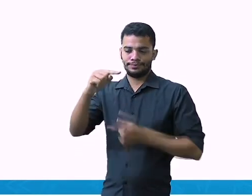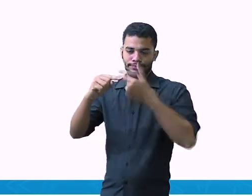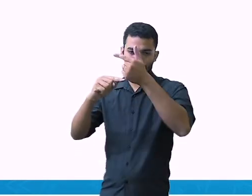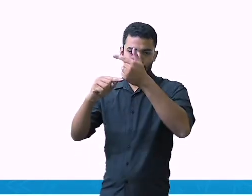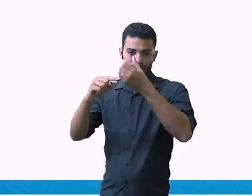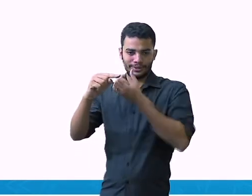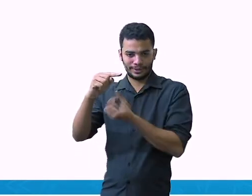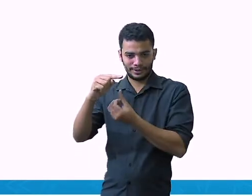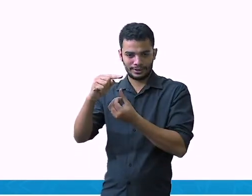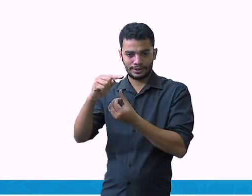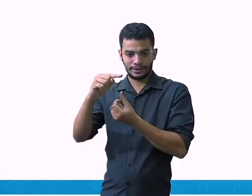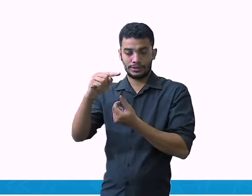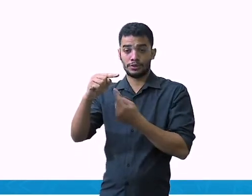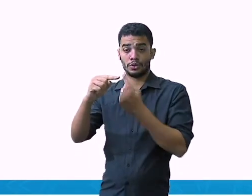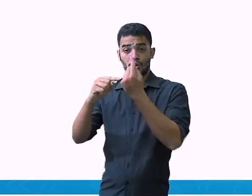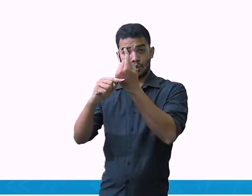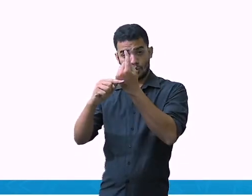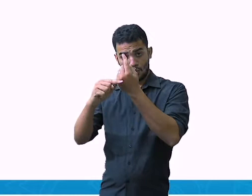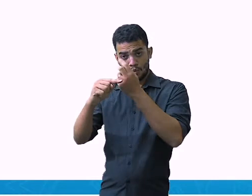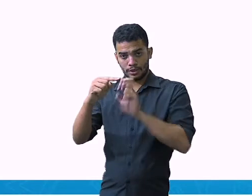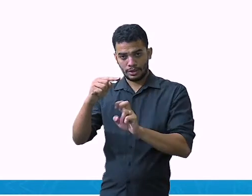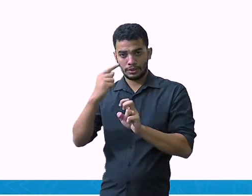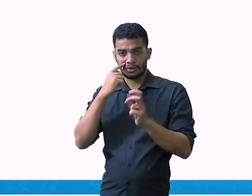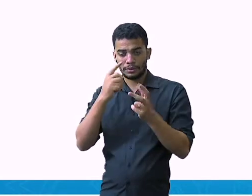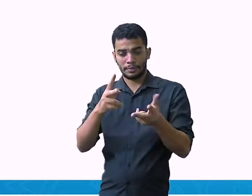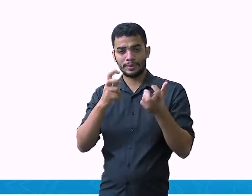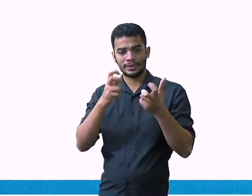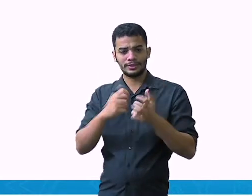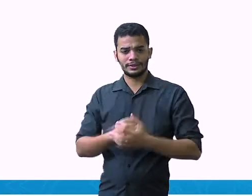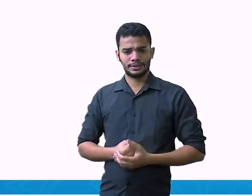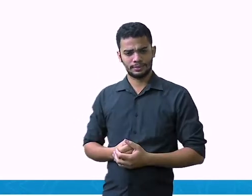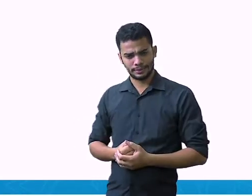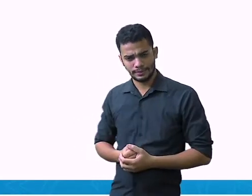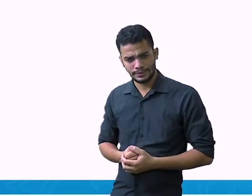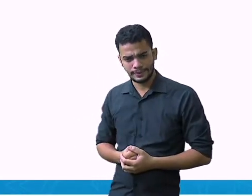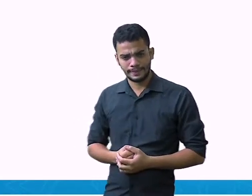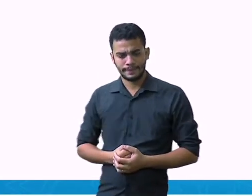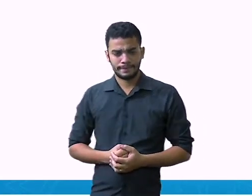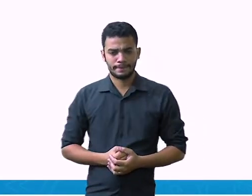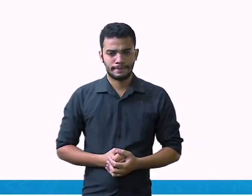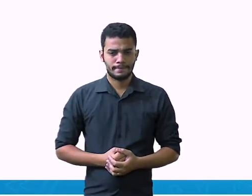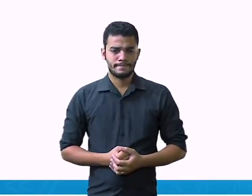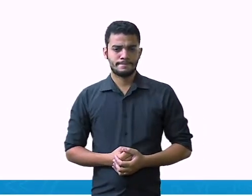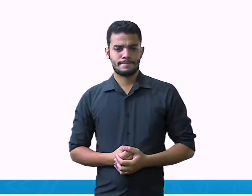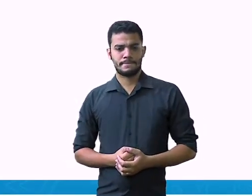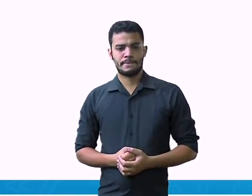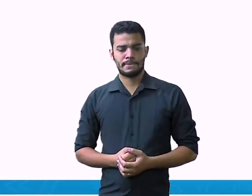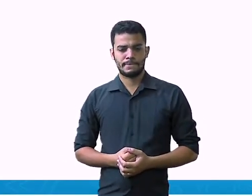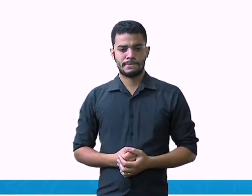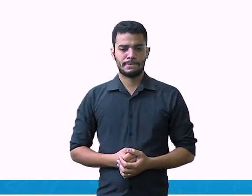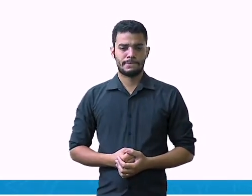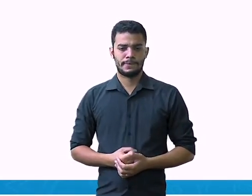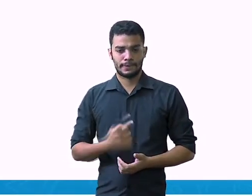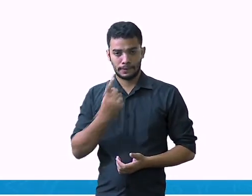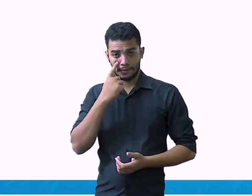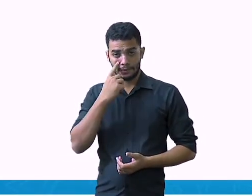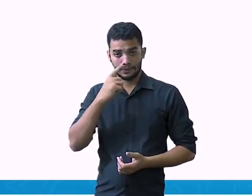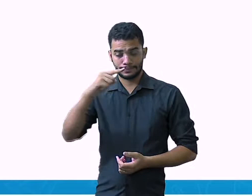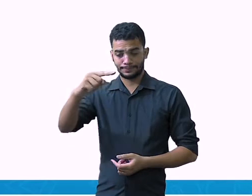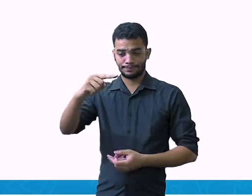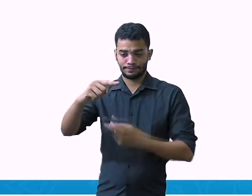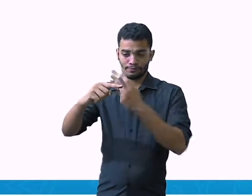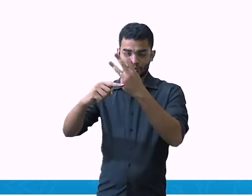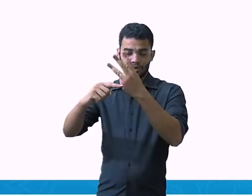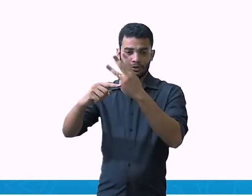2/6 e 1/5. Então, veja bem que a parte de cima, que é o meu numerador, 3, está